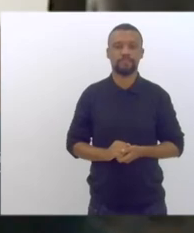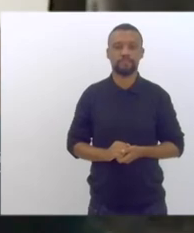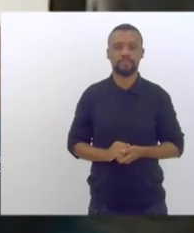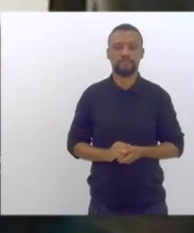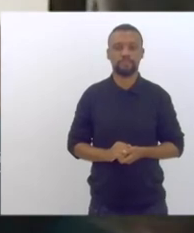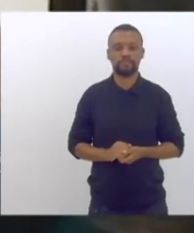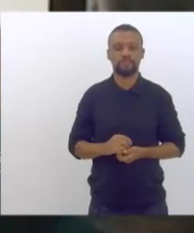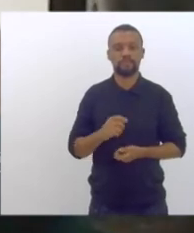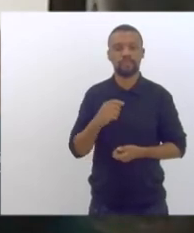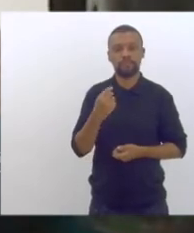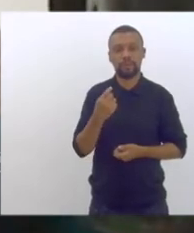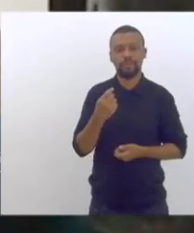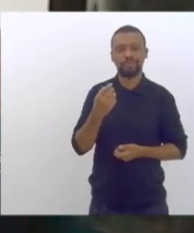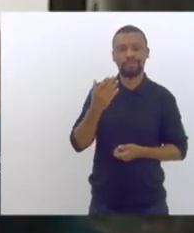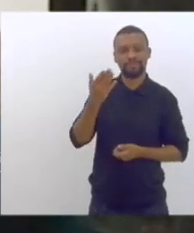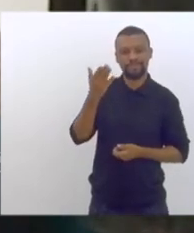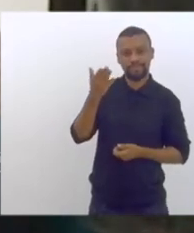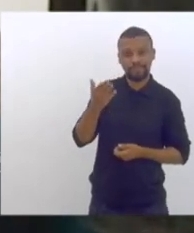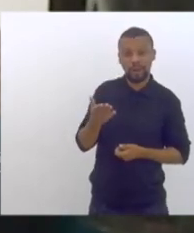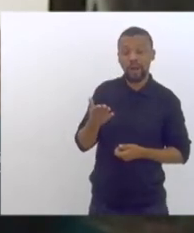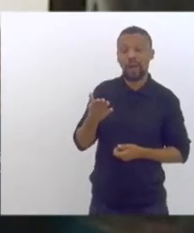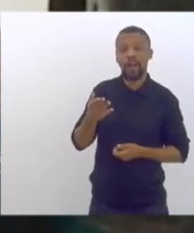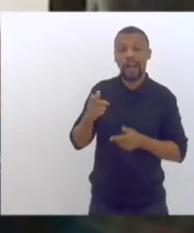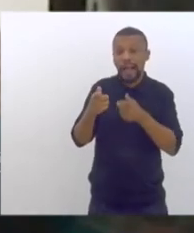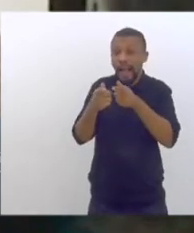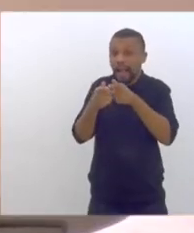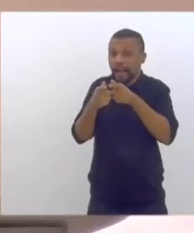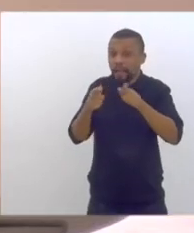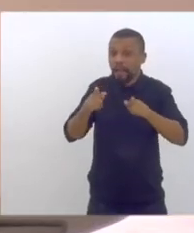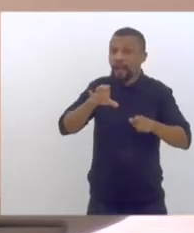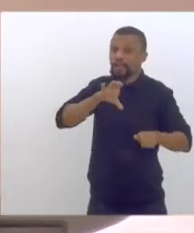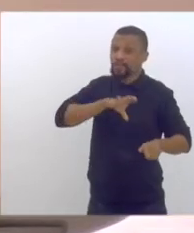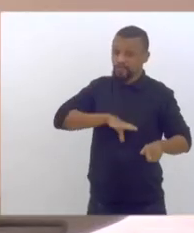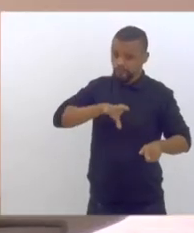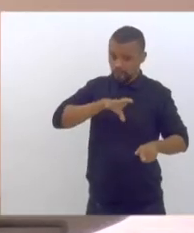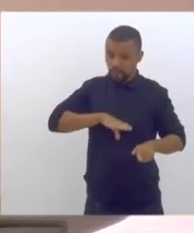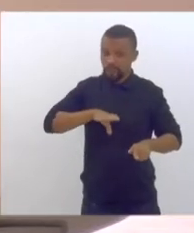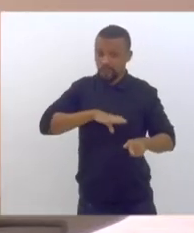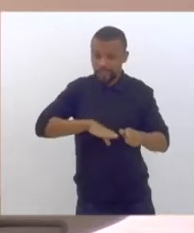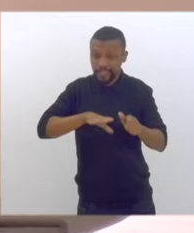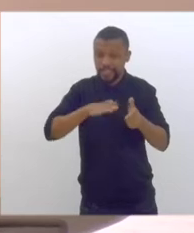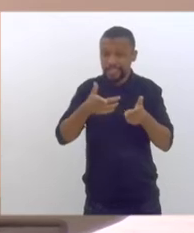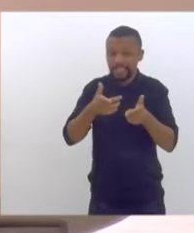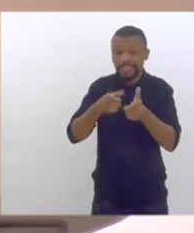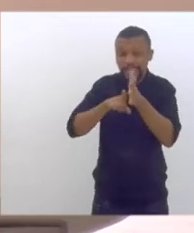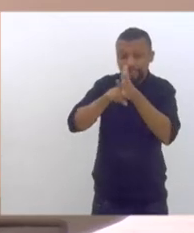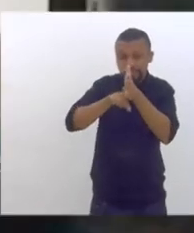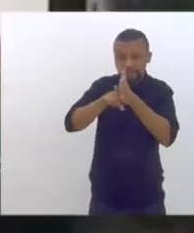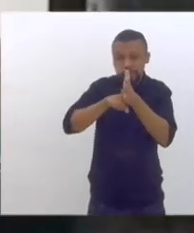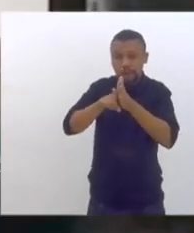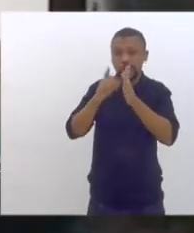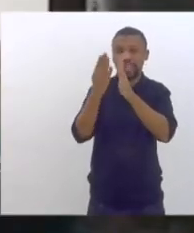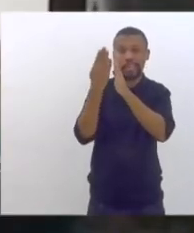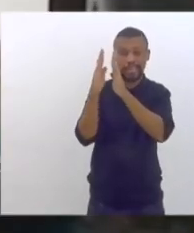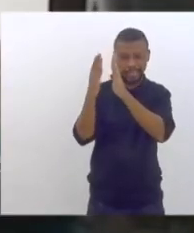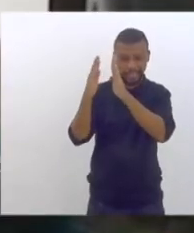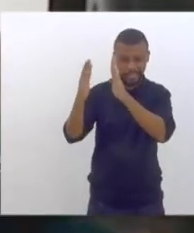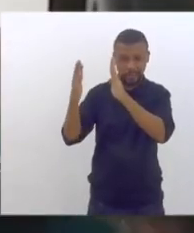e sobrinhos vida a gramática é isso eu pedi dista enciclopedismo